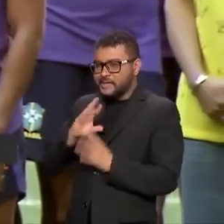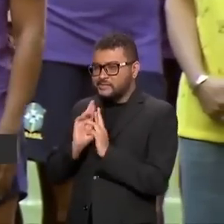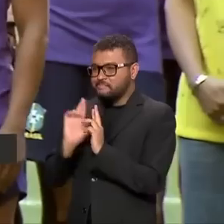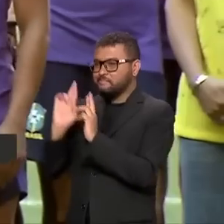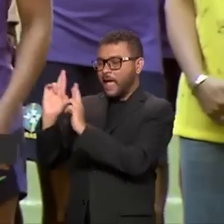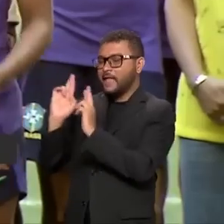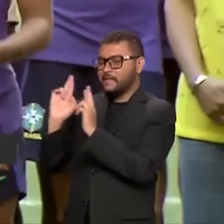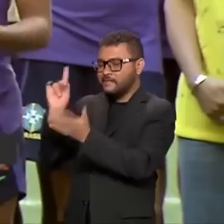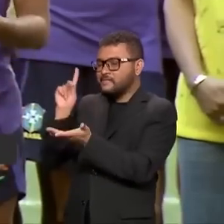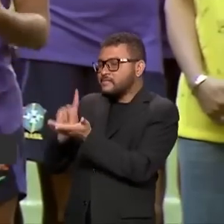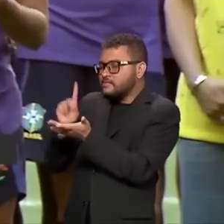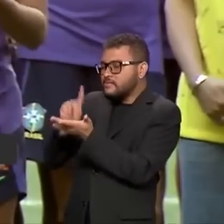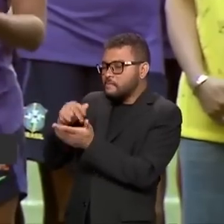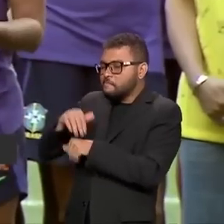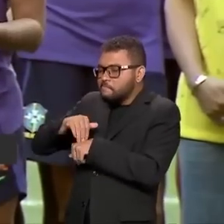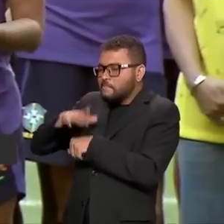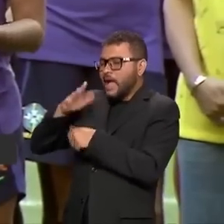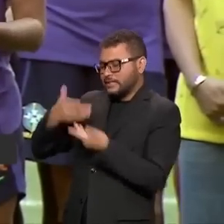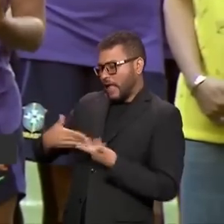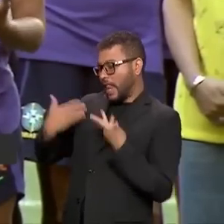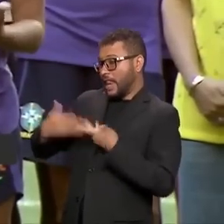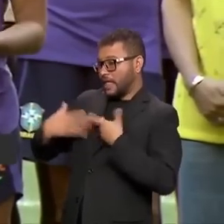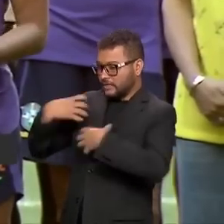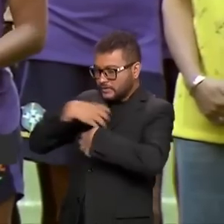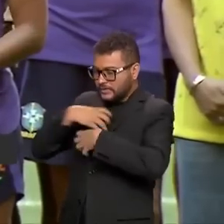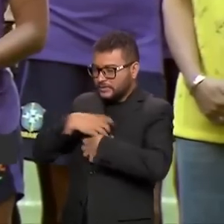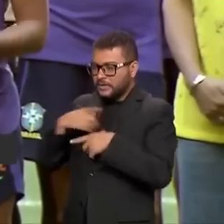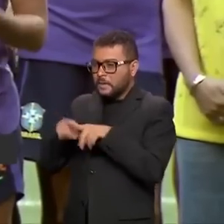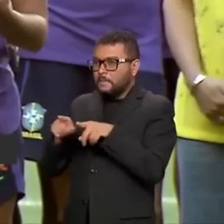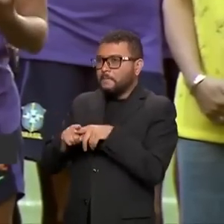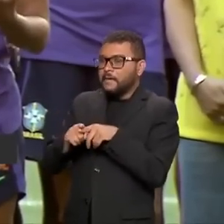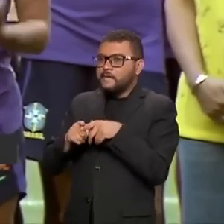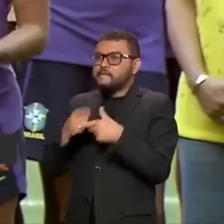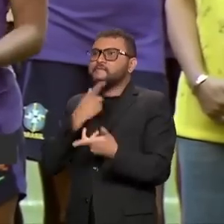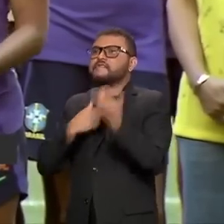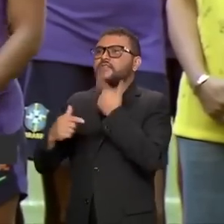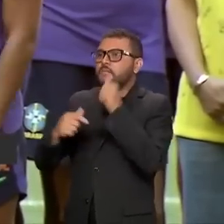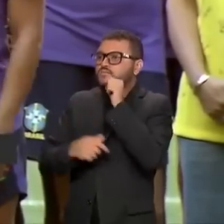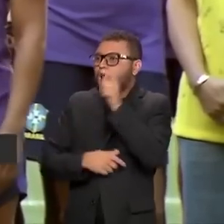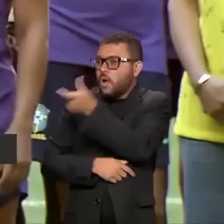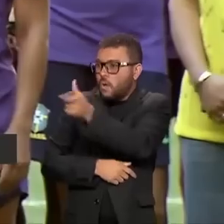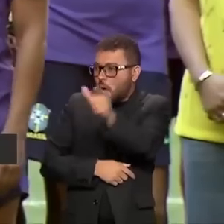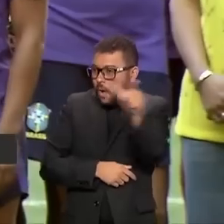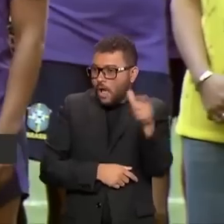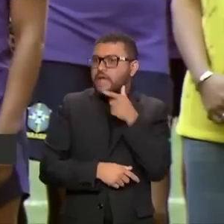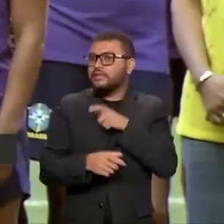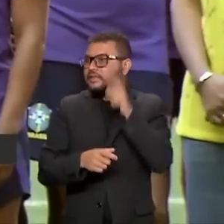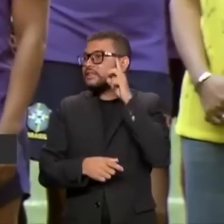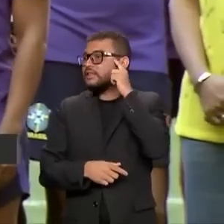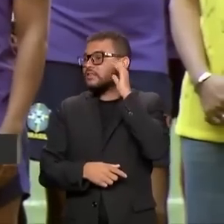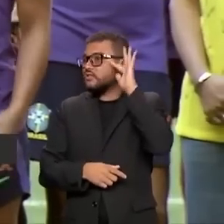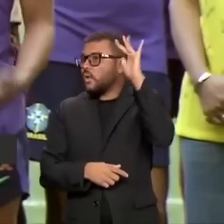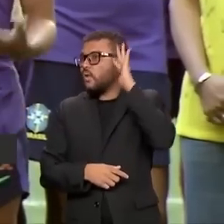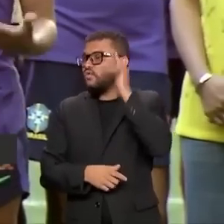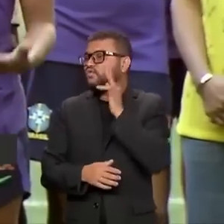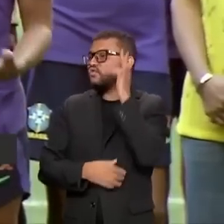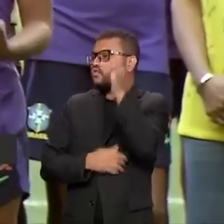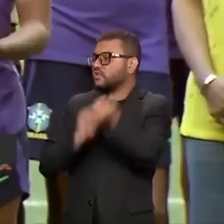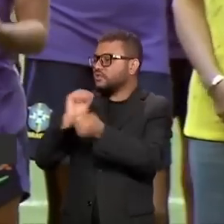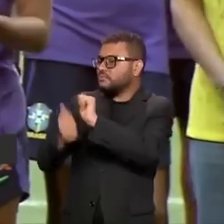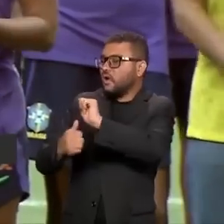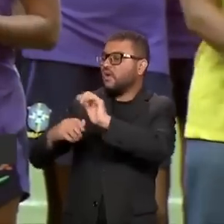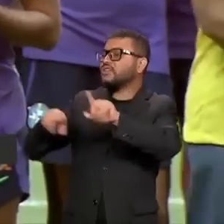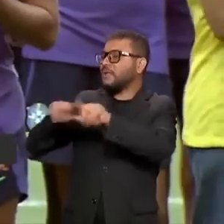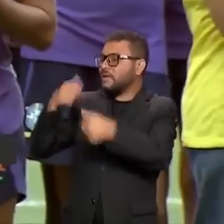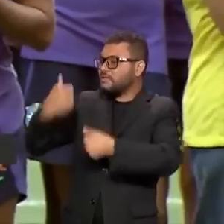esperanças, mais alegria e mais motivação para tantas meninas que sonham em ser jogadoras de futebol e que querem